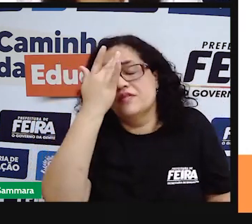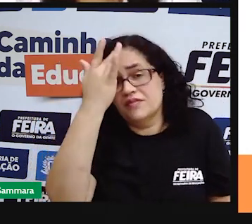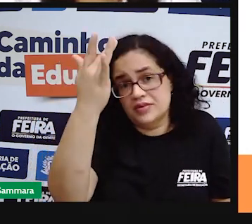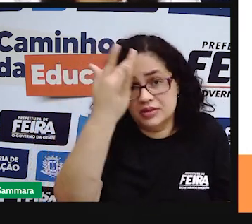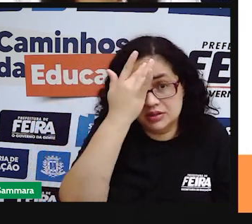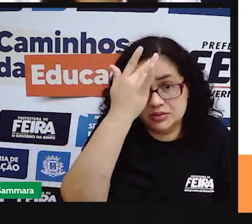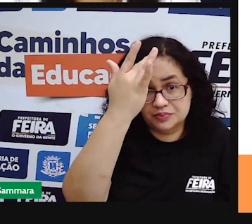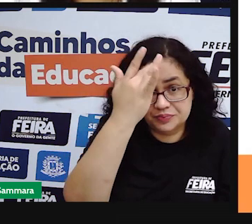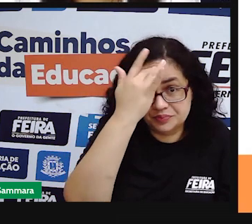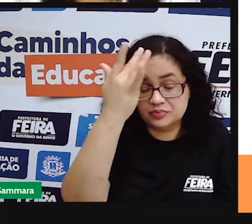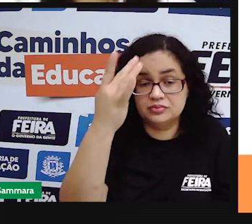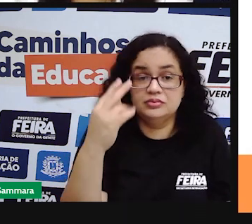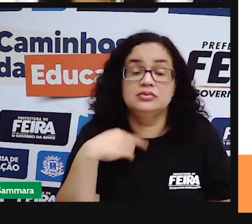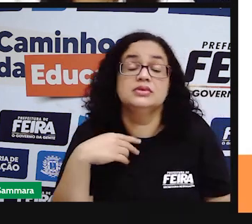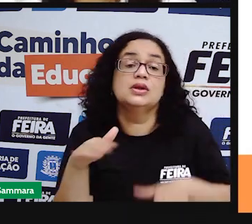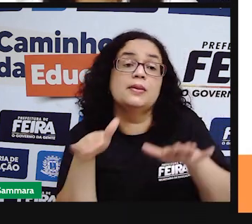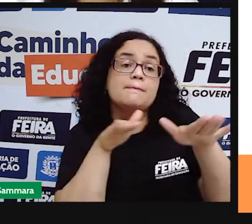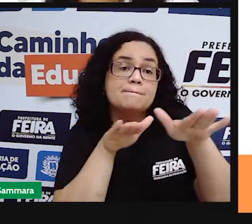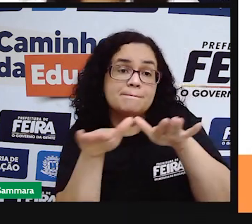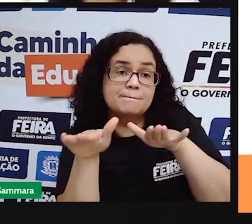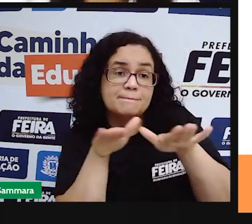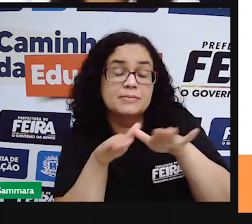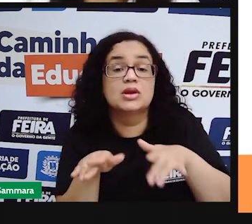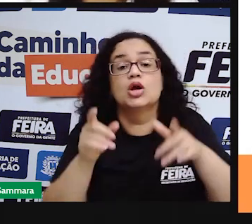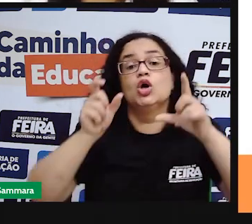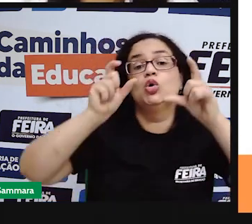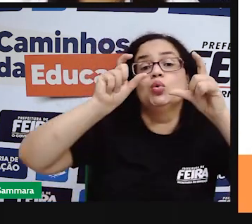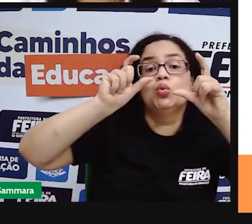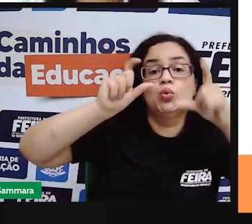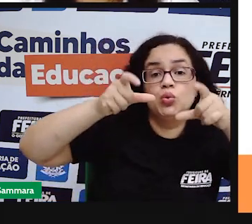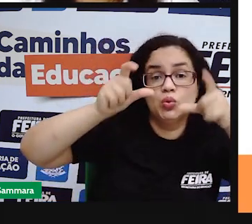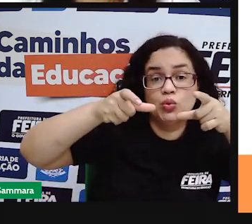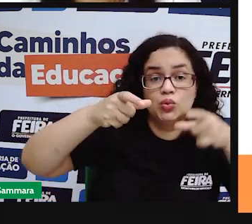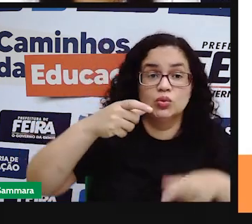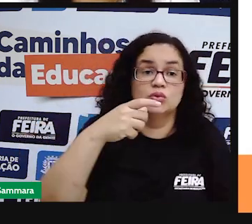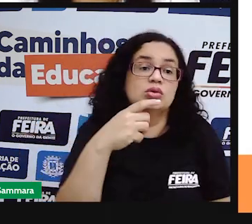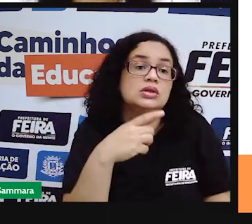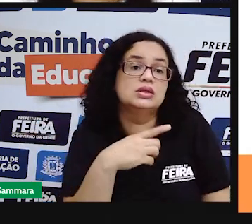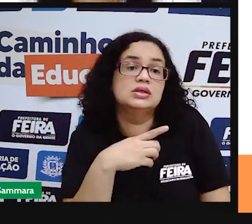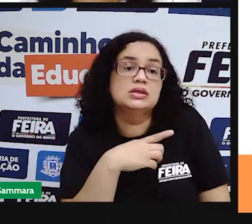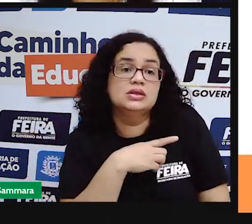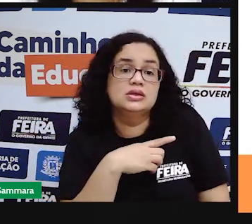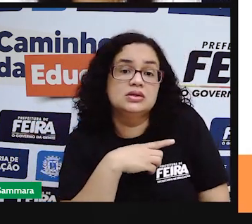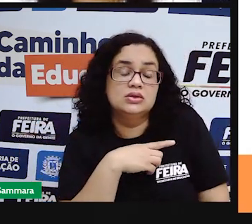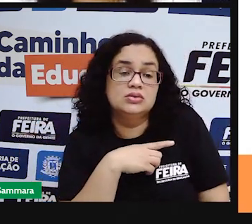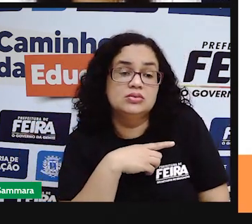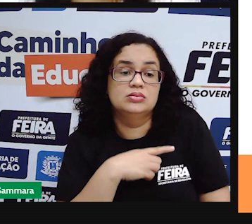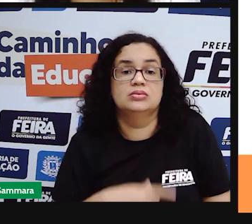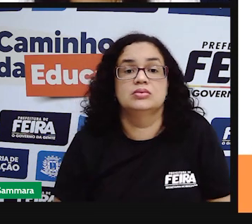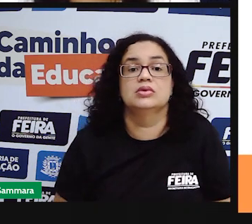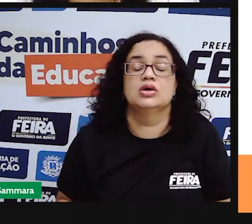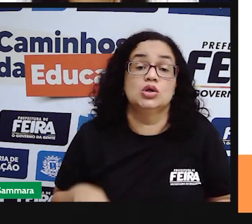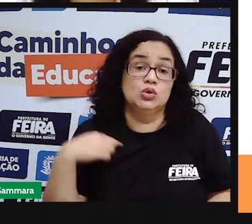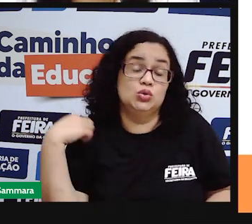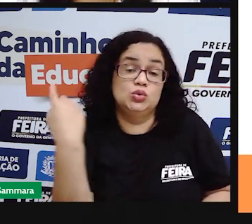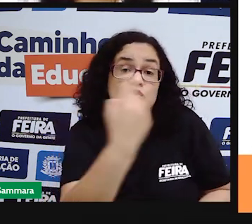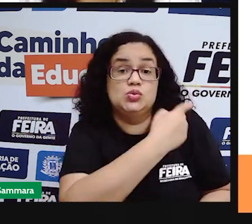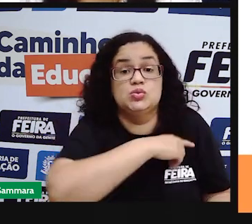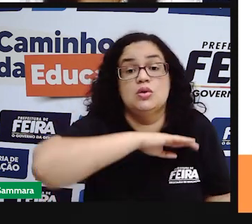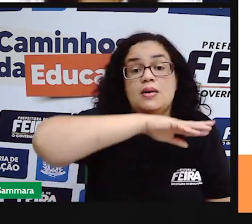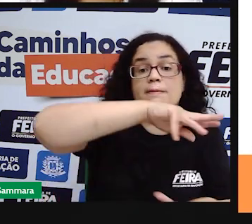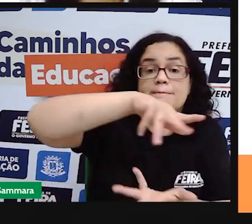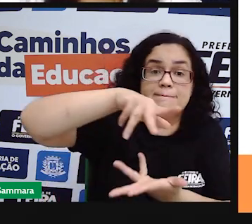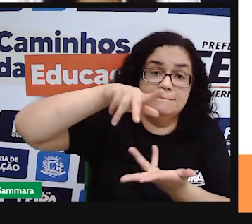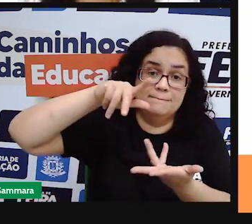a movimentação e principalmente a localização daquilo que está no nosso planeta, sejam